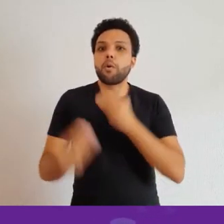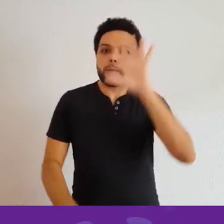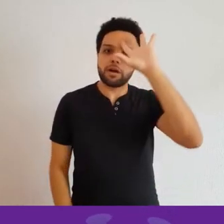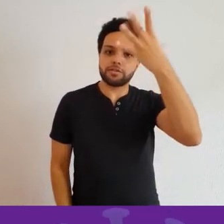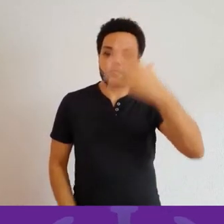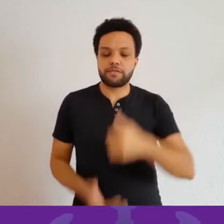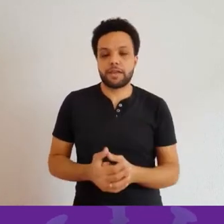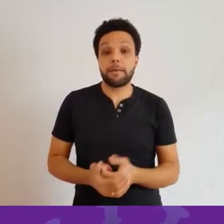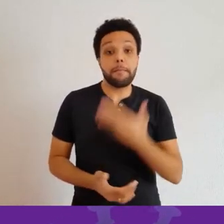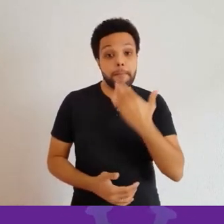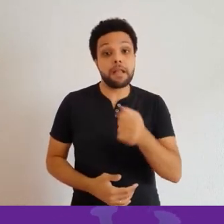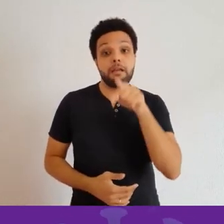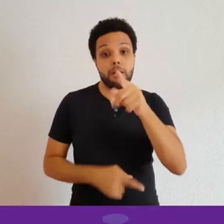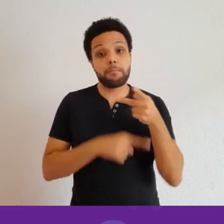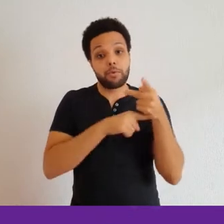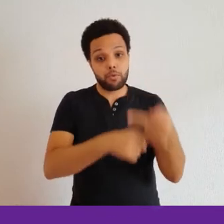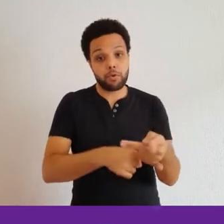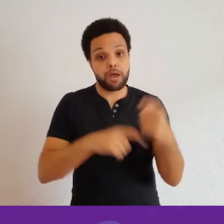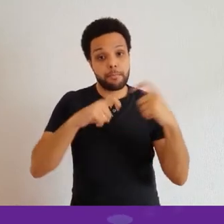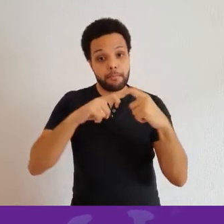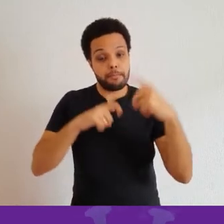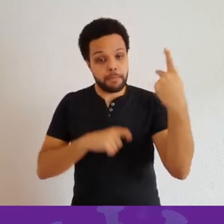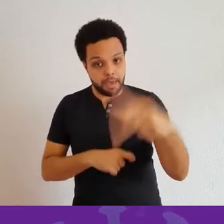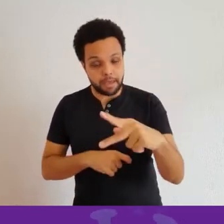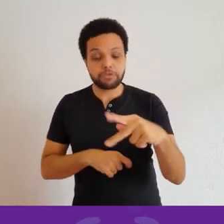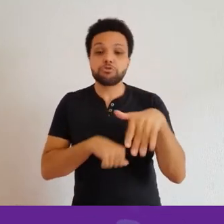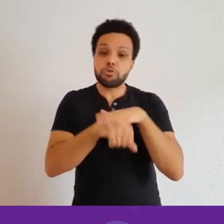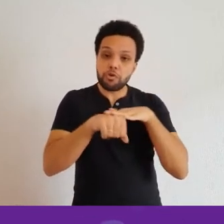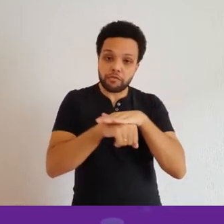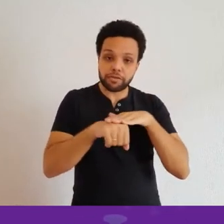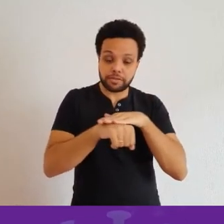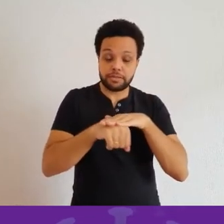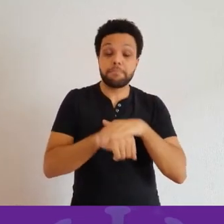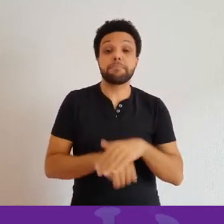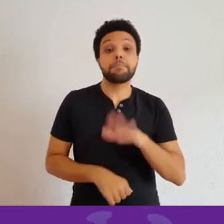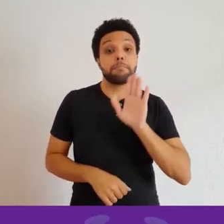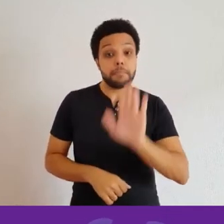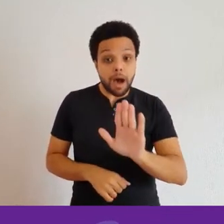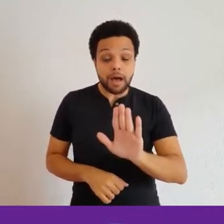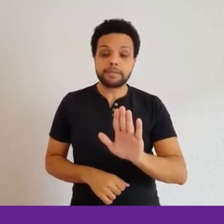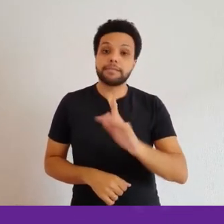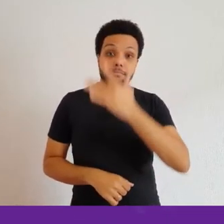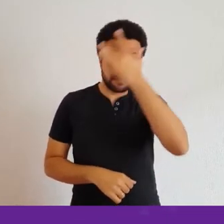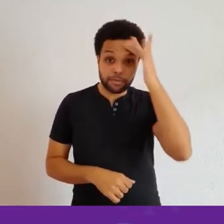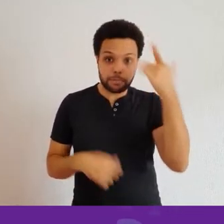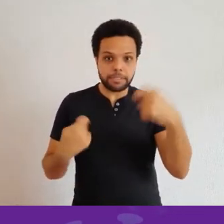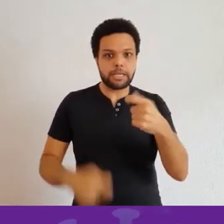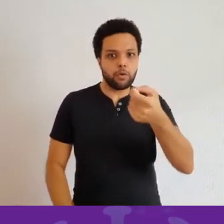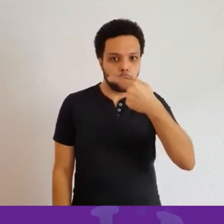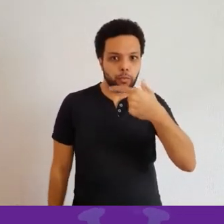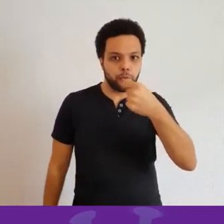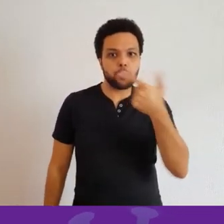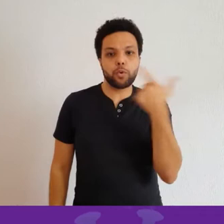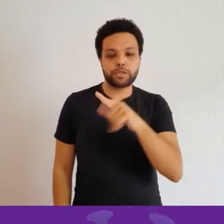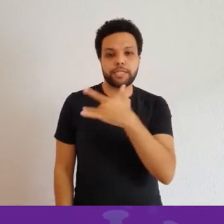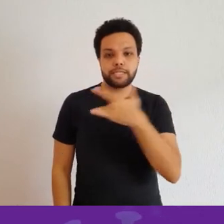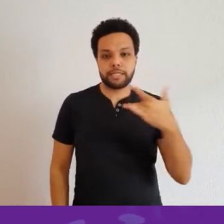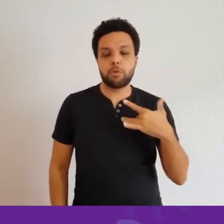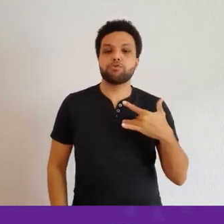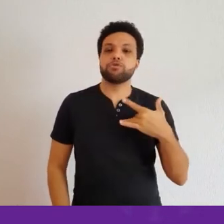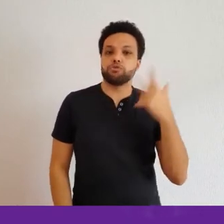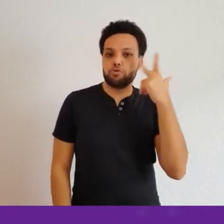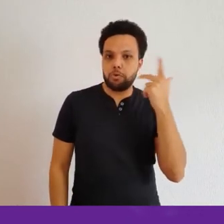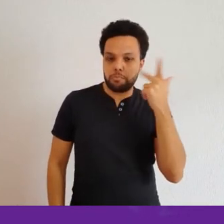contato com o médico converse com o médico a respeito disso mas quem precisa de corticoide para manter a saúde